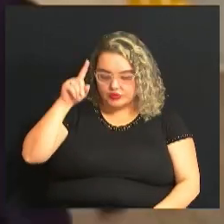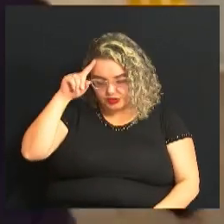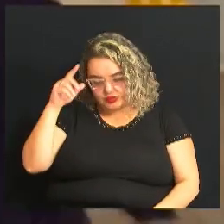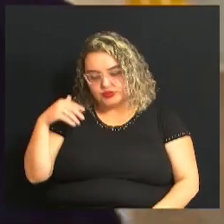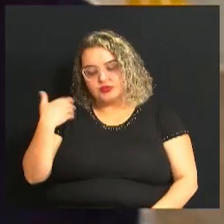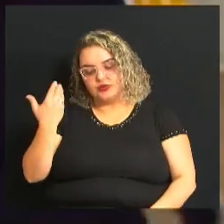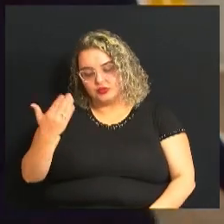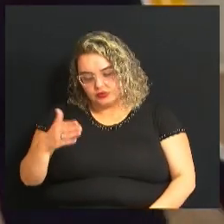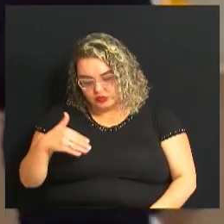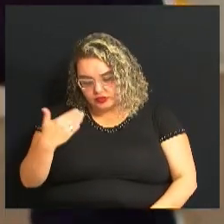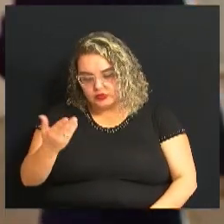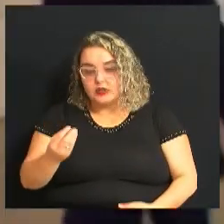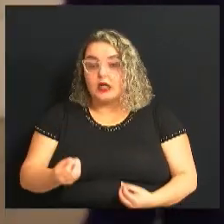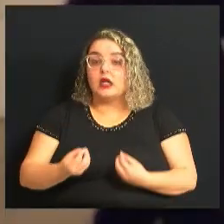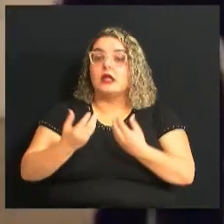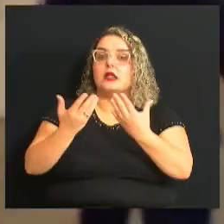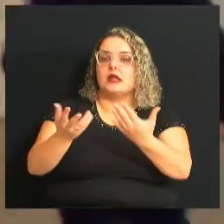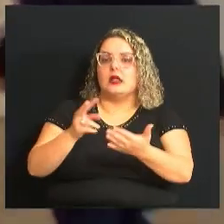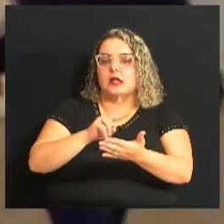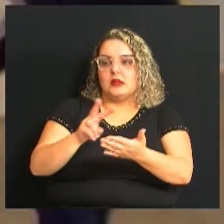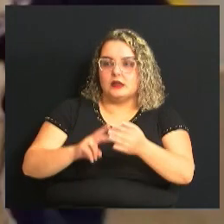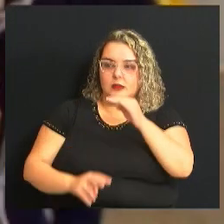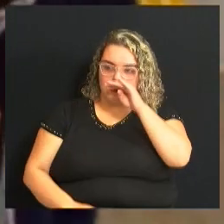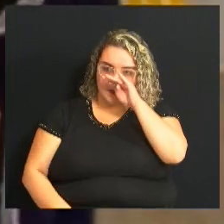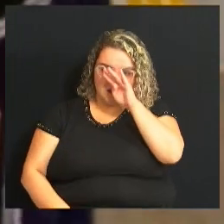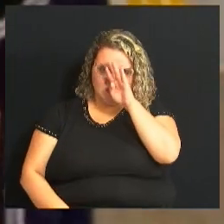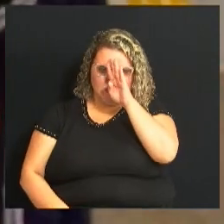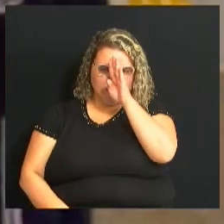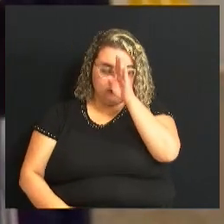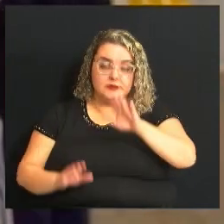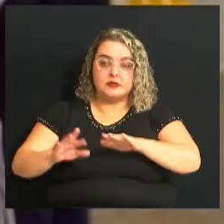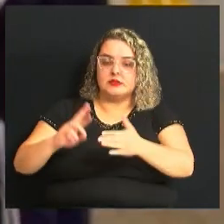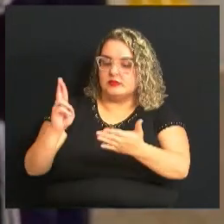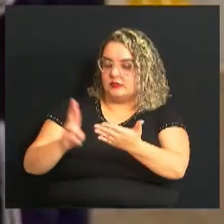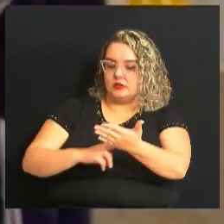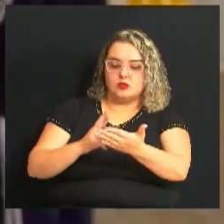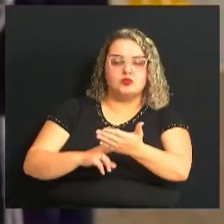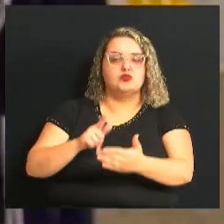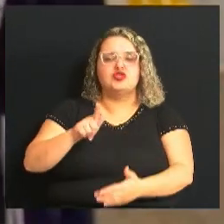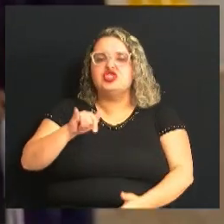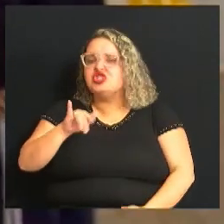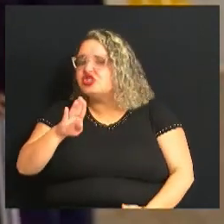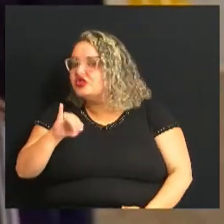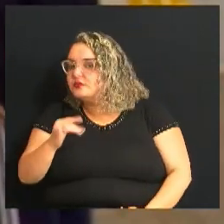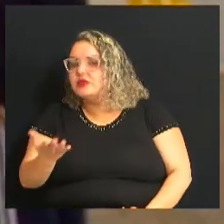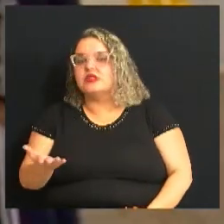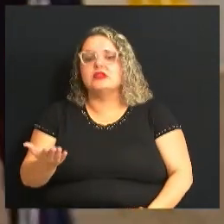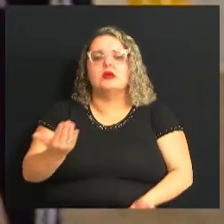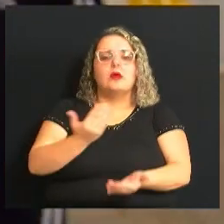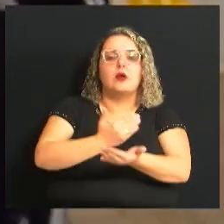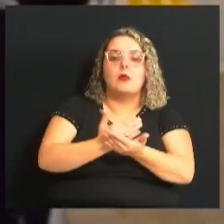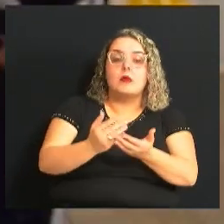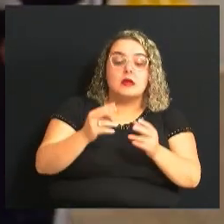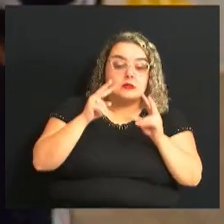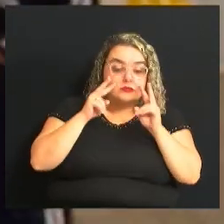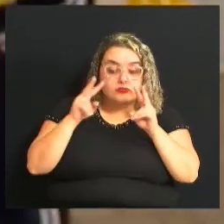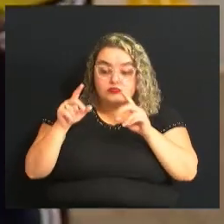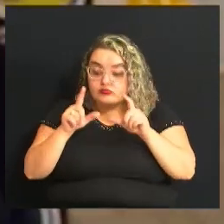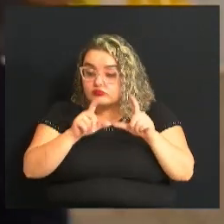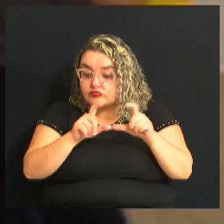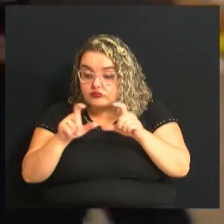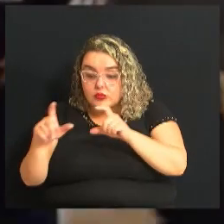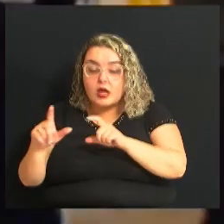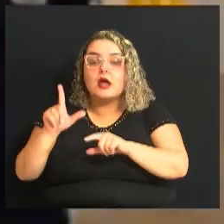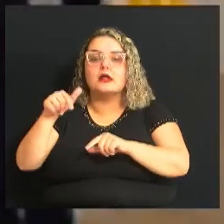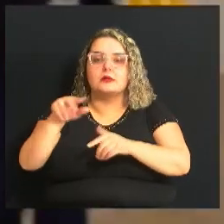tem que proporcionar a leitura. Seja uma revista, um gibi, ele começa vendo imagens e depois vai a mundo